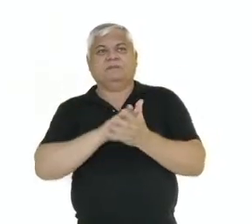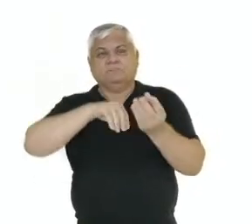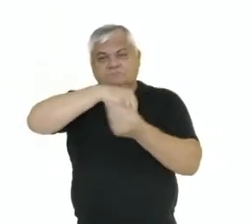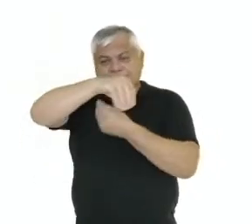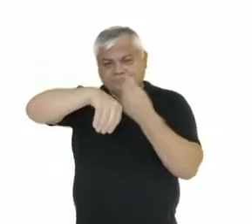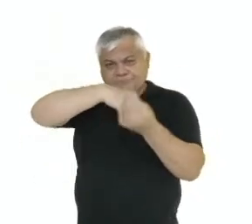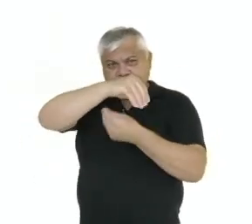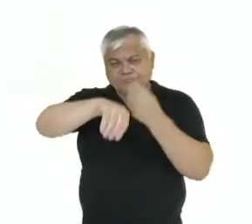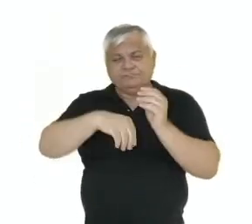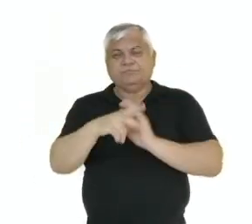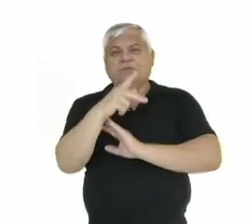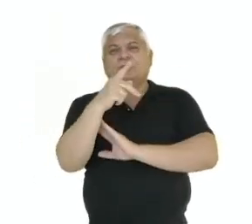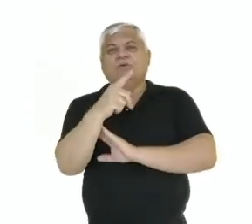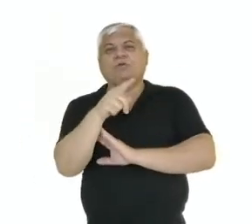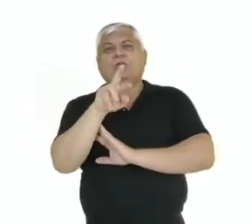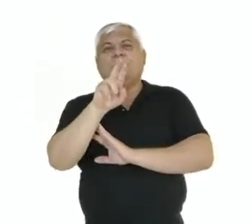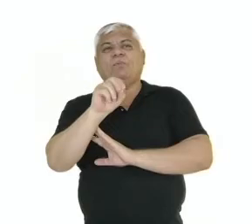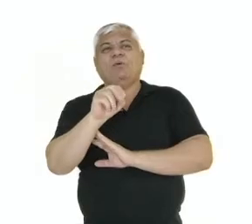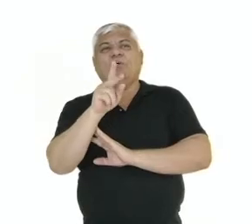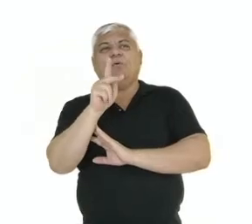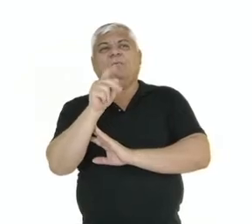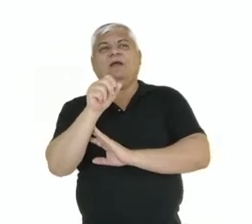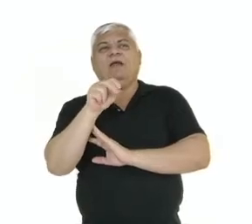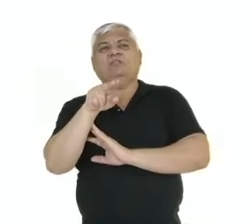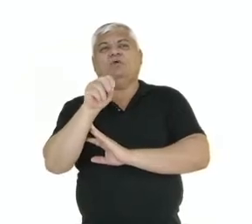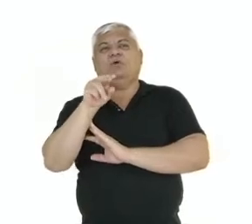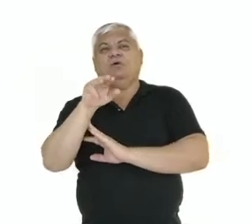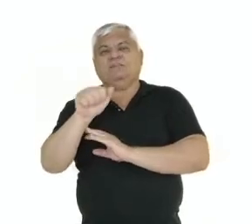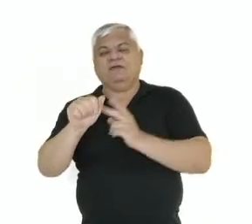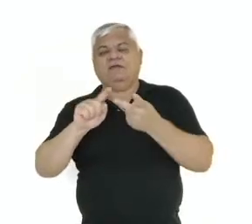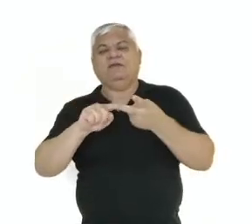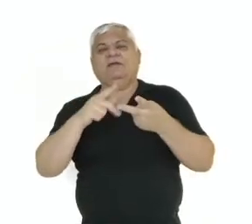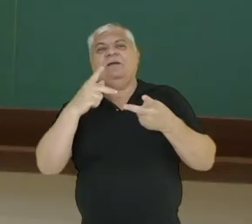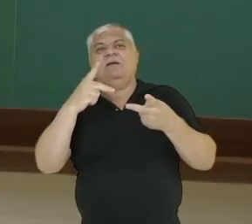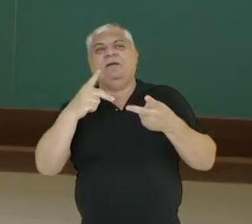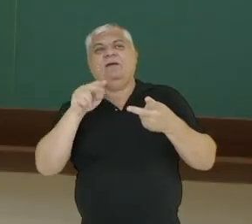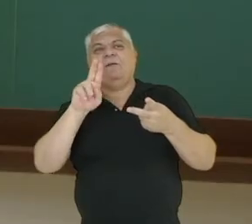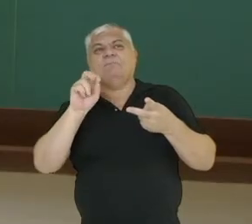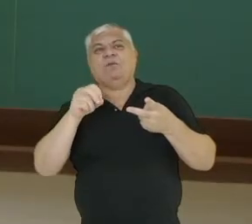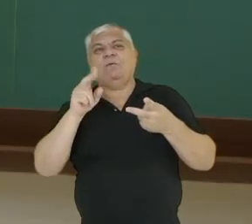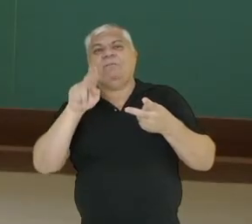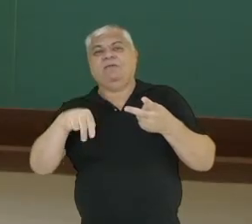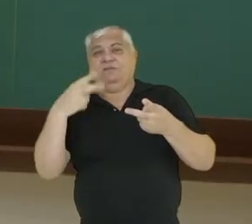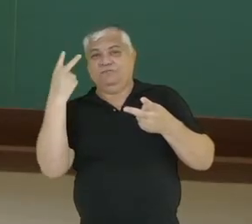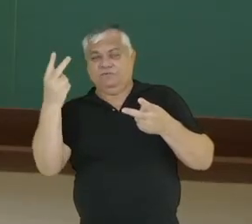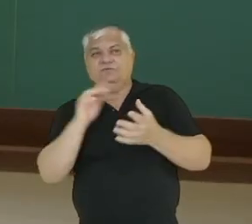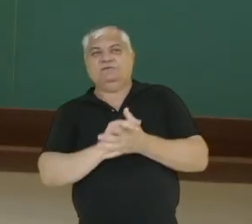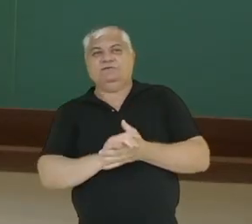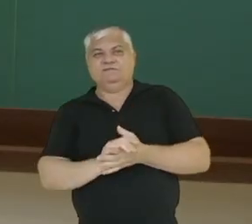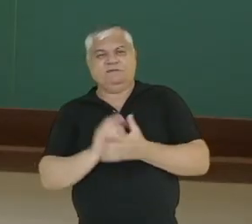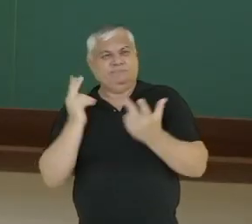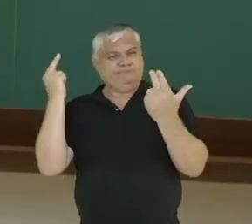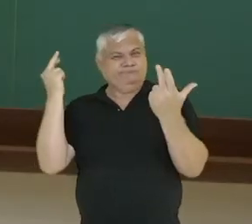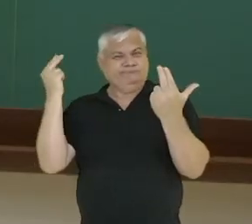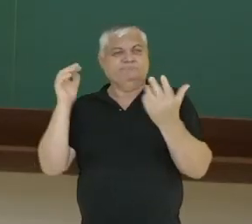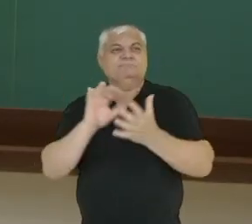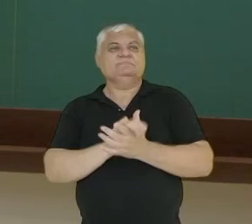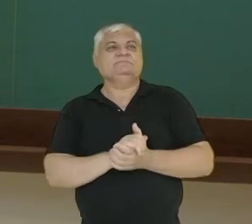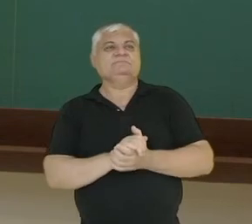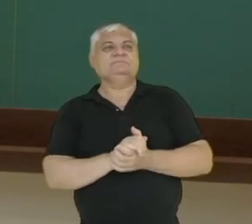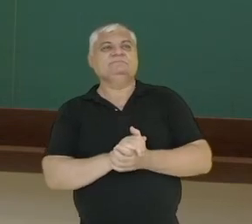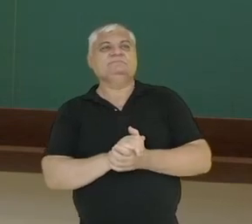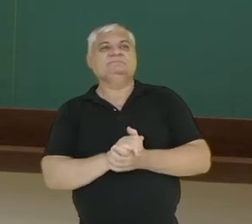propanona e propen-2-ol exemplificam o exposto acima, que é o que nós vimos aqui neste slide.